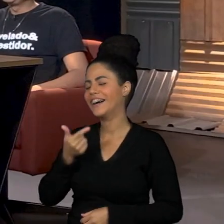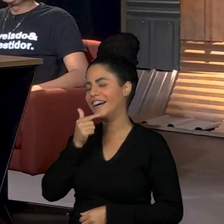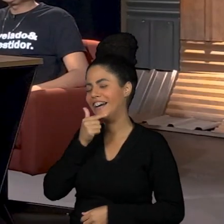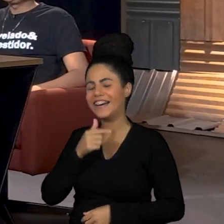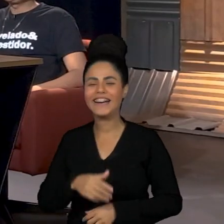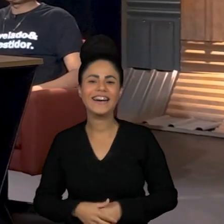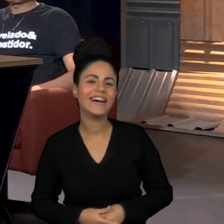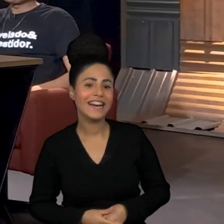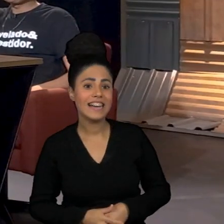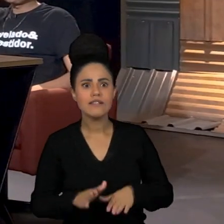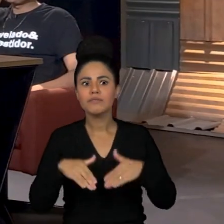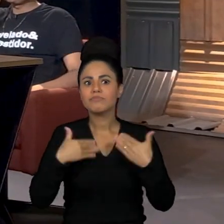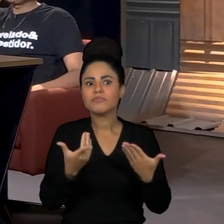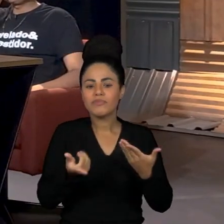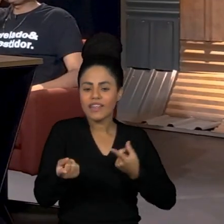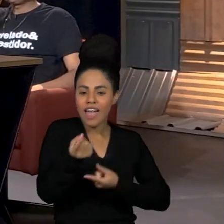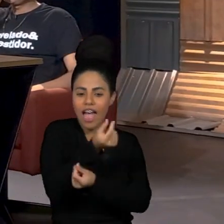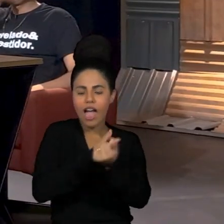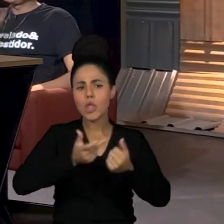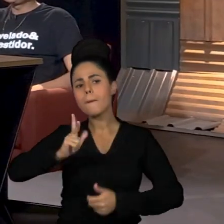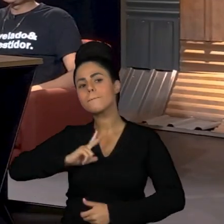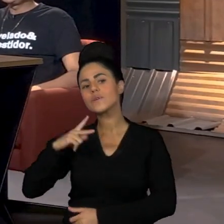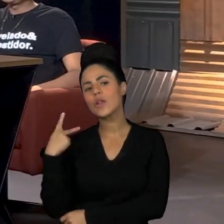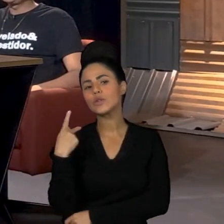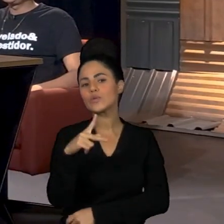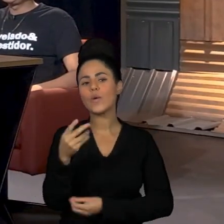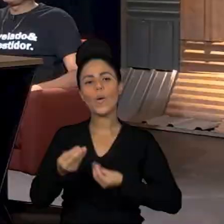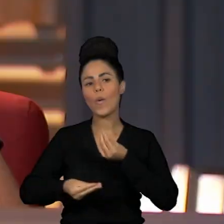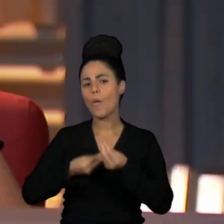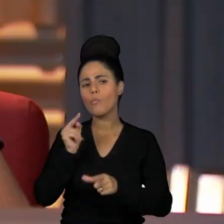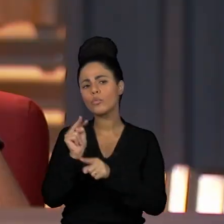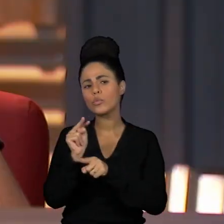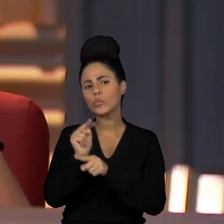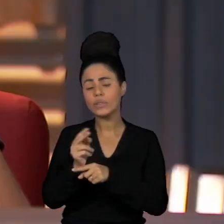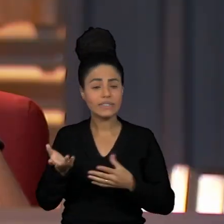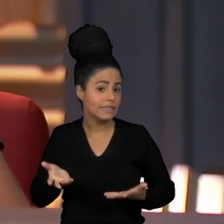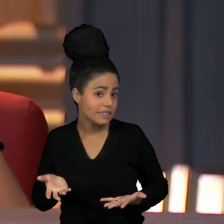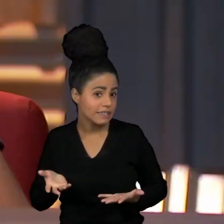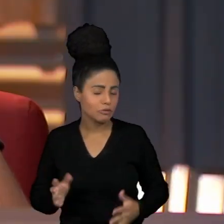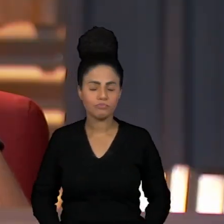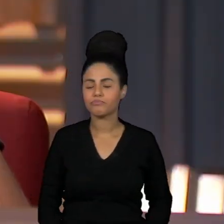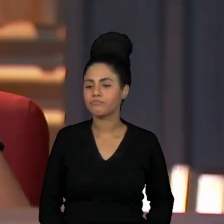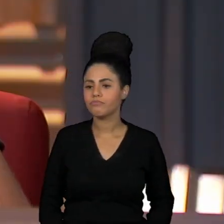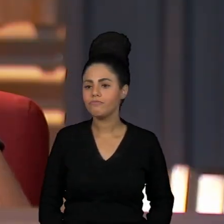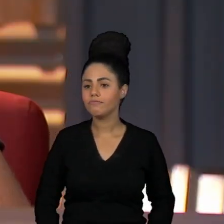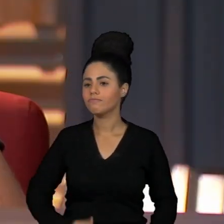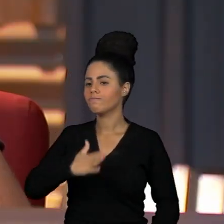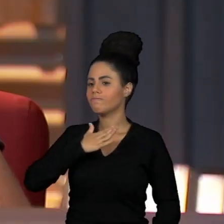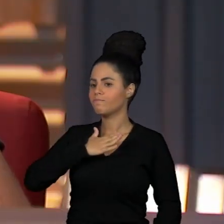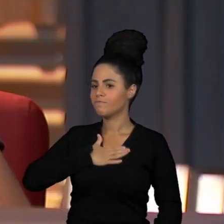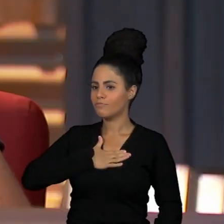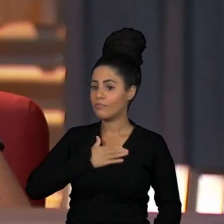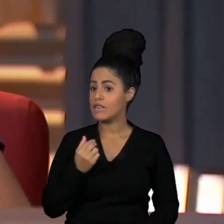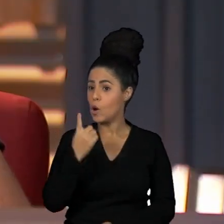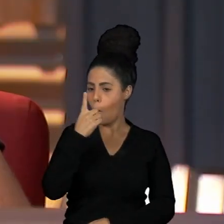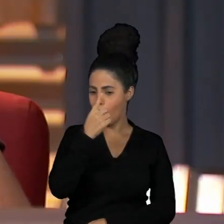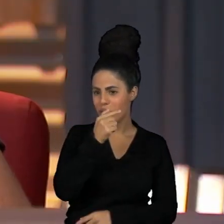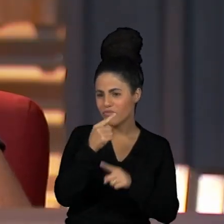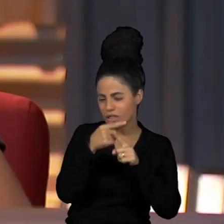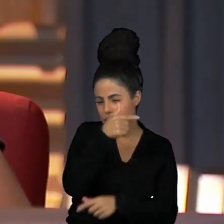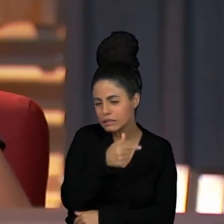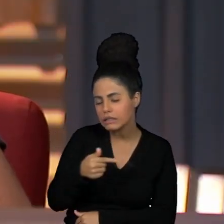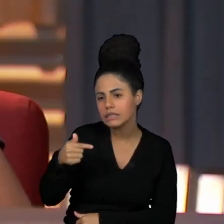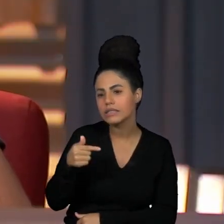E as suas finanças pessoais? Como é que você cuida? Olha, eu vejo as minhas finanças uma vez por semana.